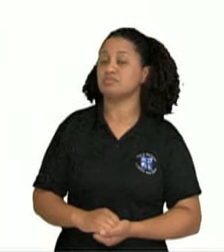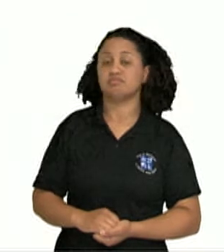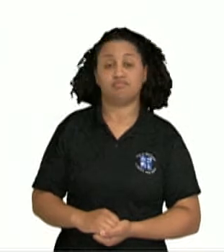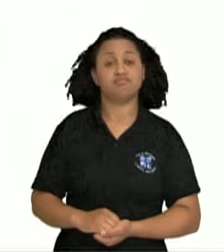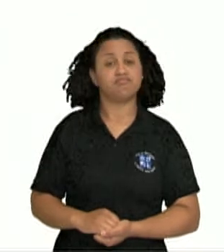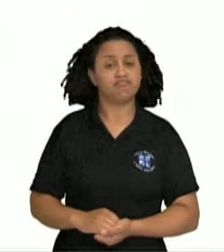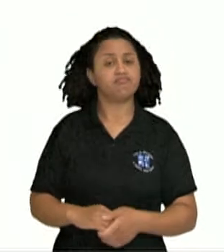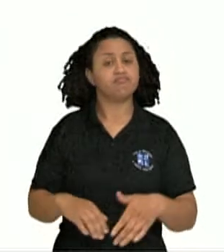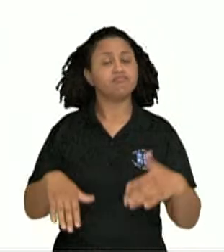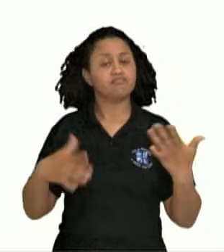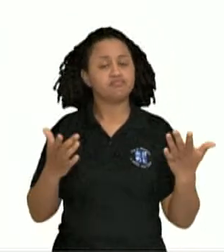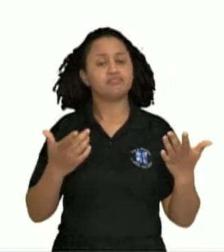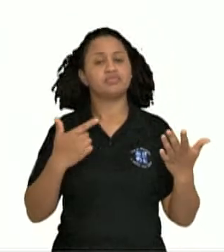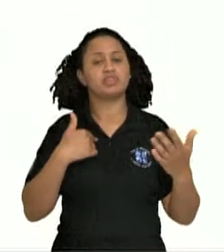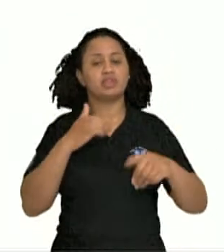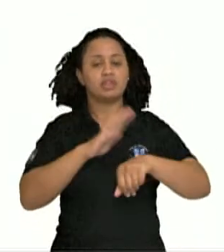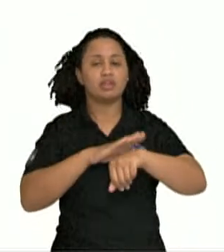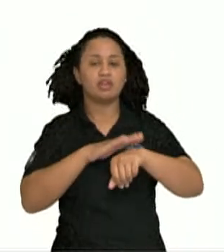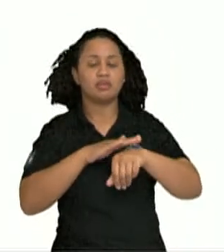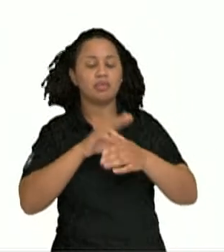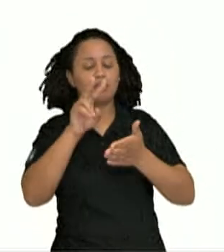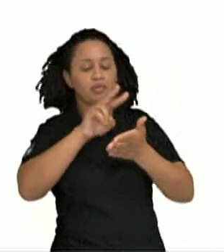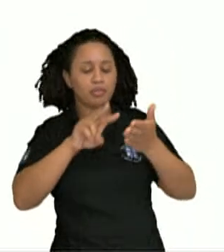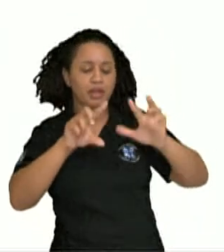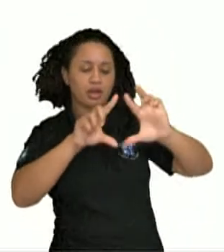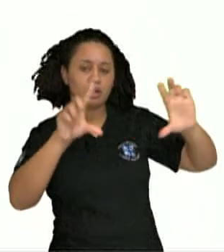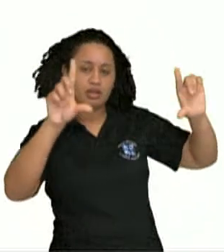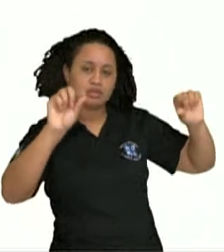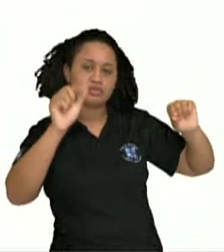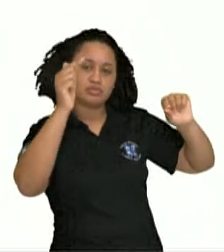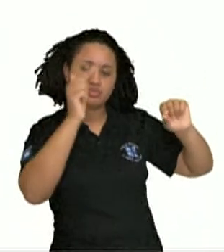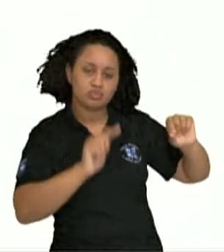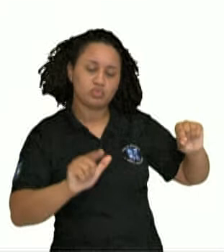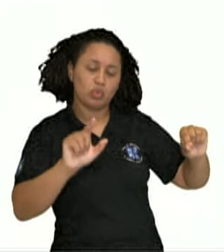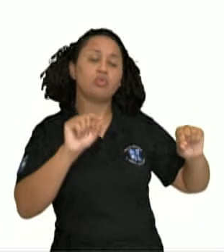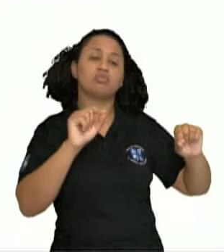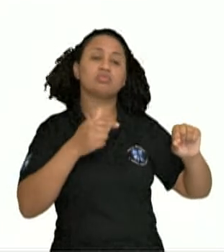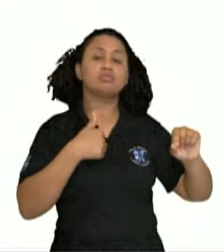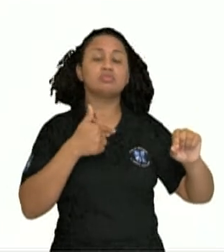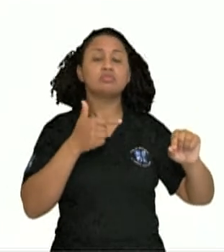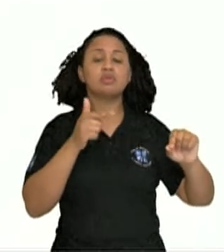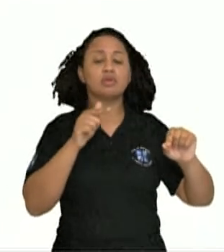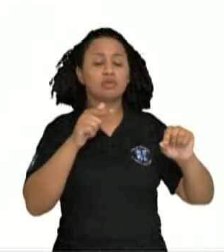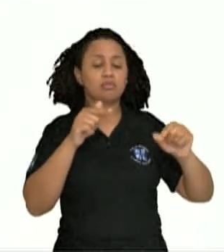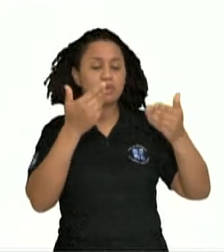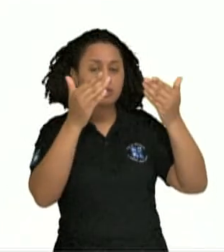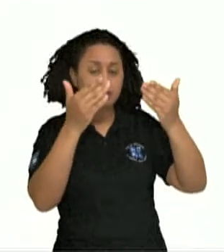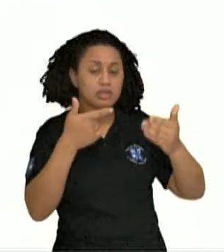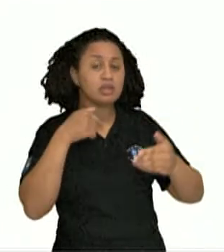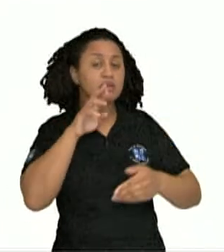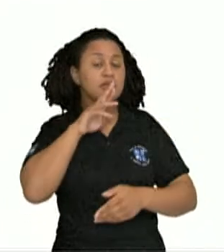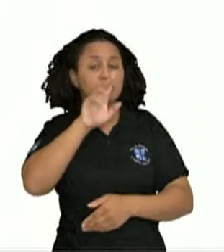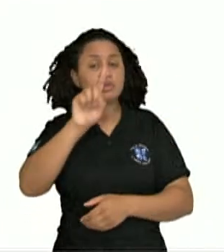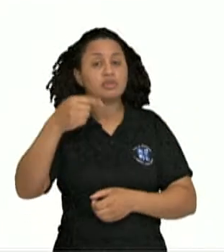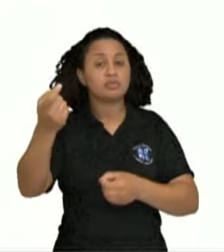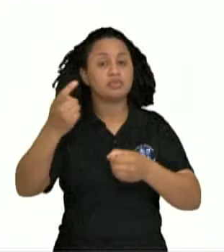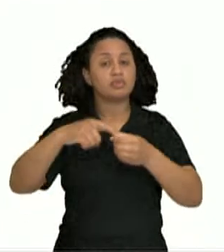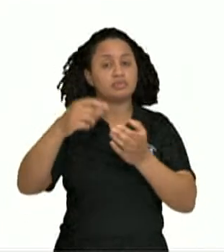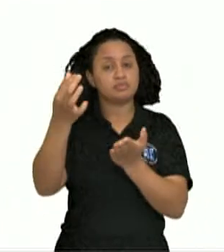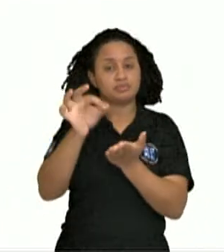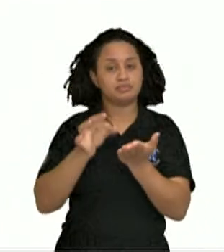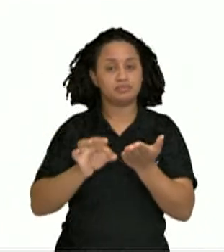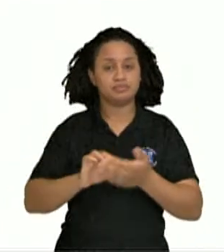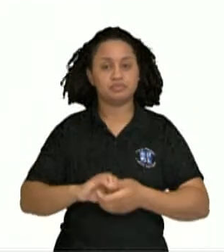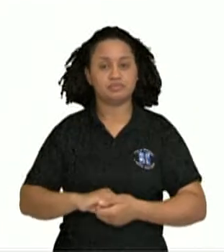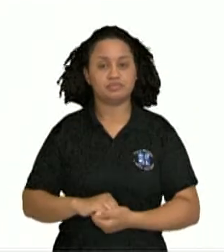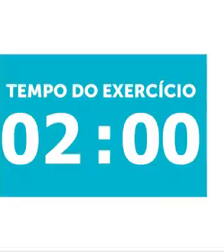cierto. Então, você vai ter um tempo para ler uma vez mais, para analisar, para responder e nós já voltamos para corrigir.